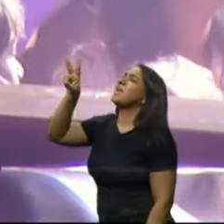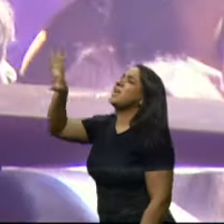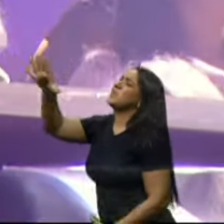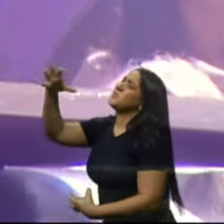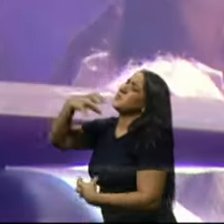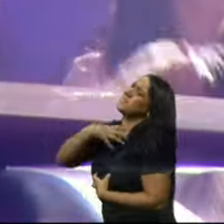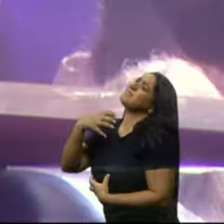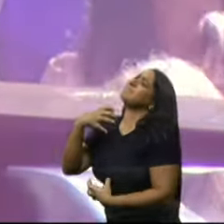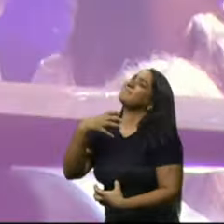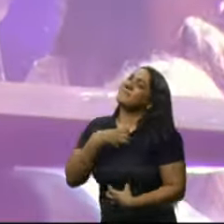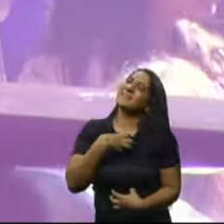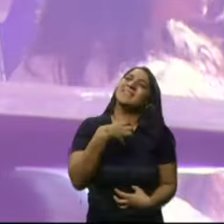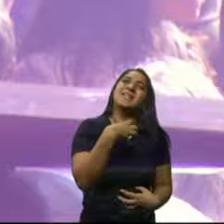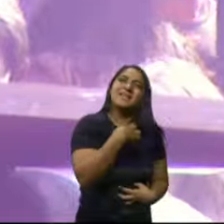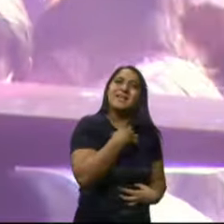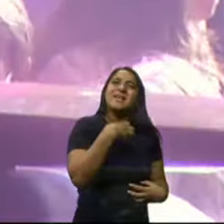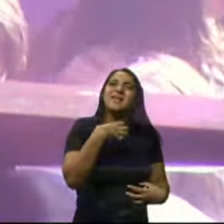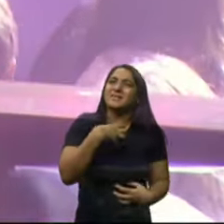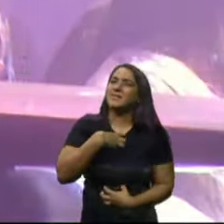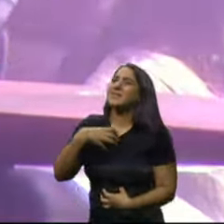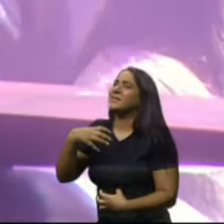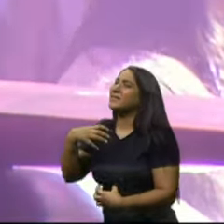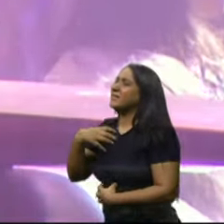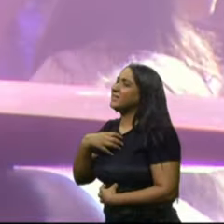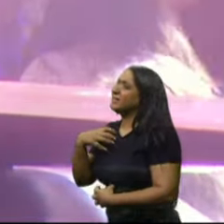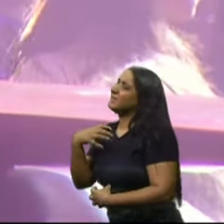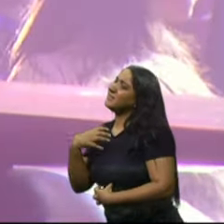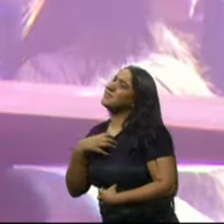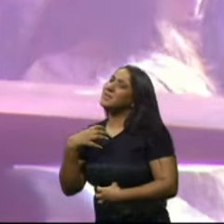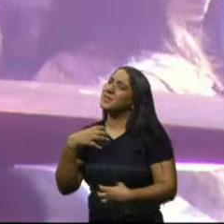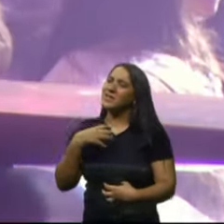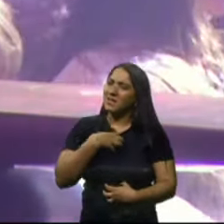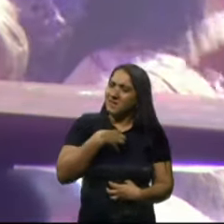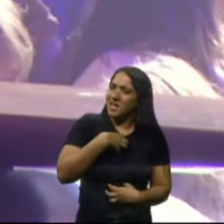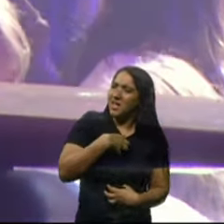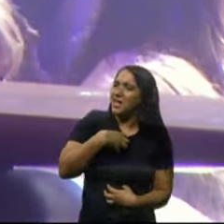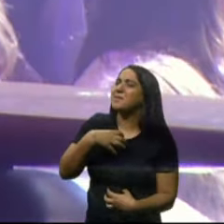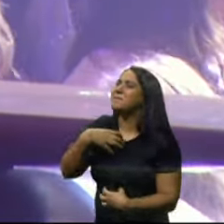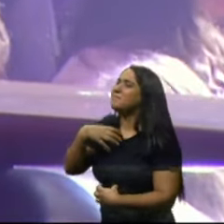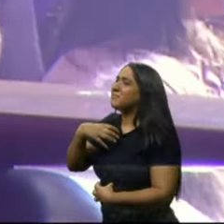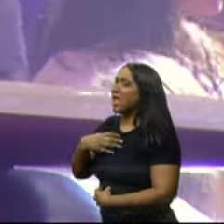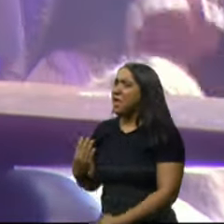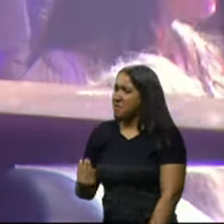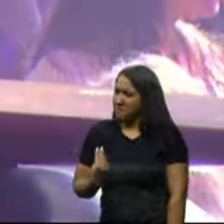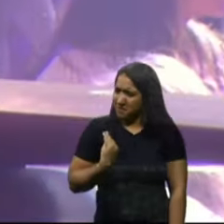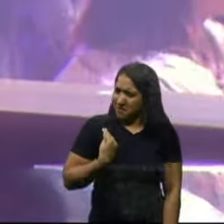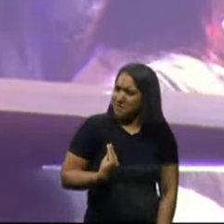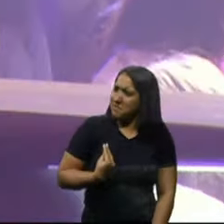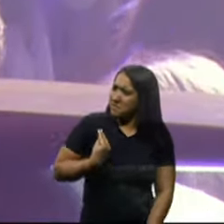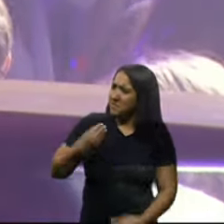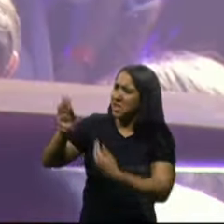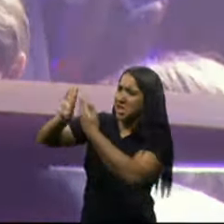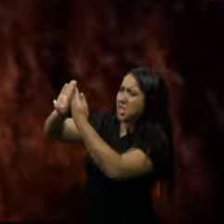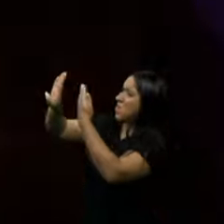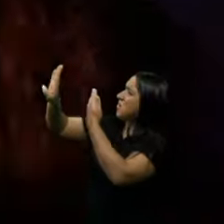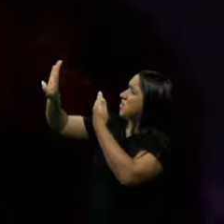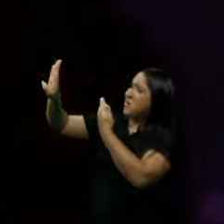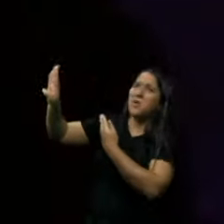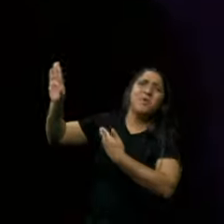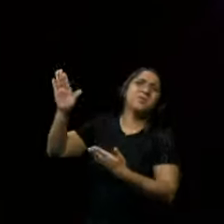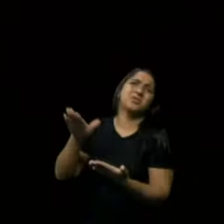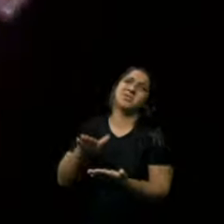exalto não há outro jeito de viver melhor